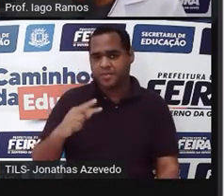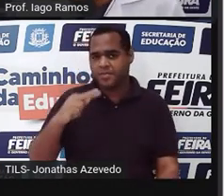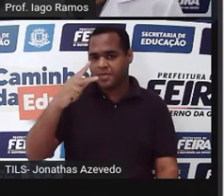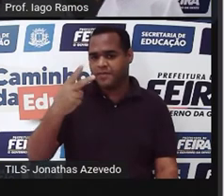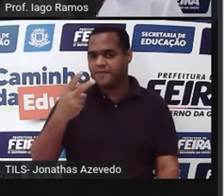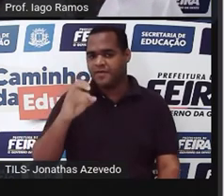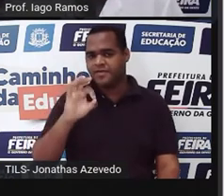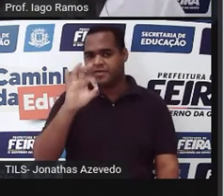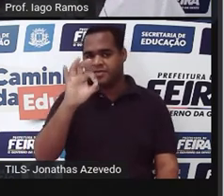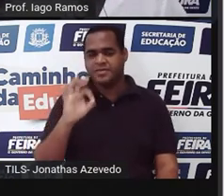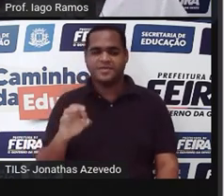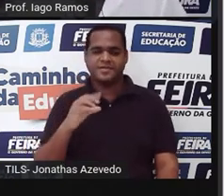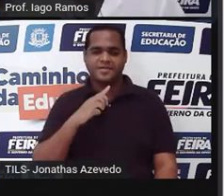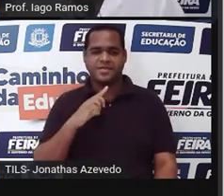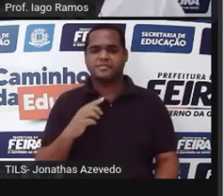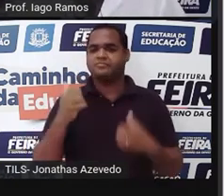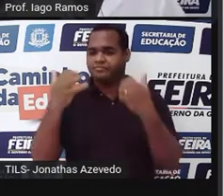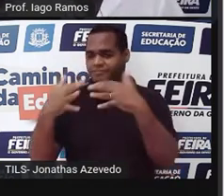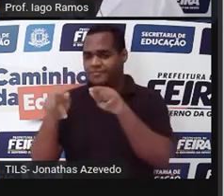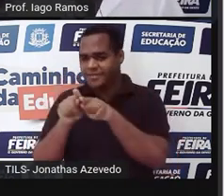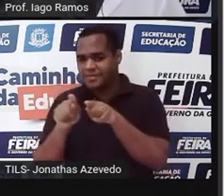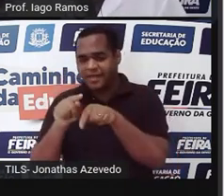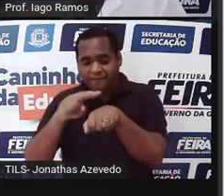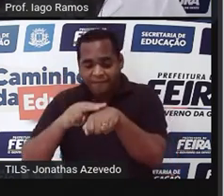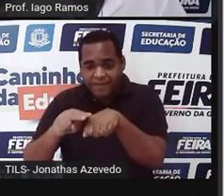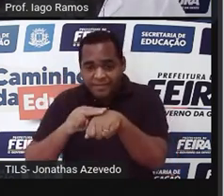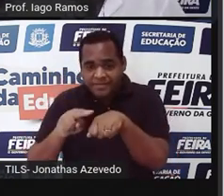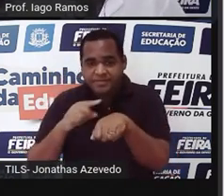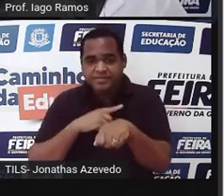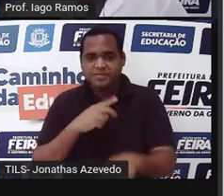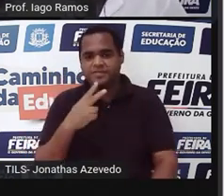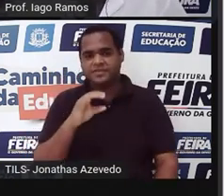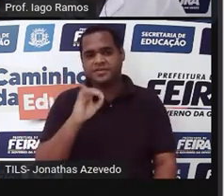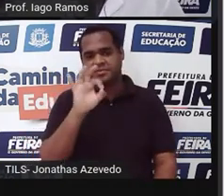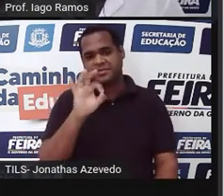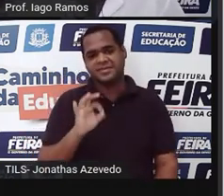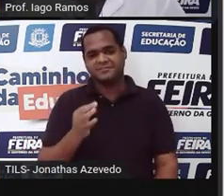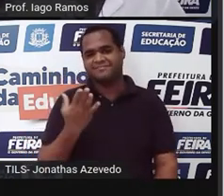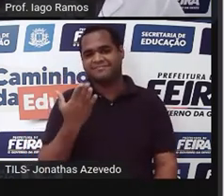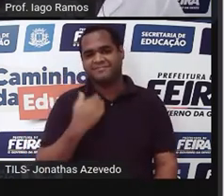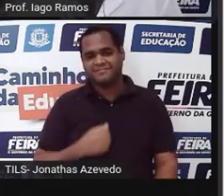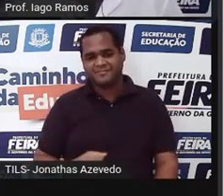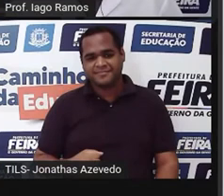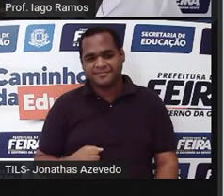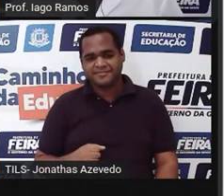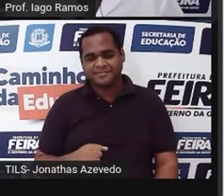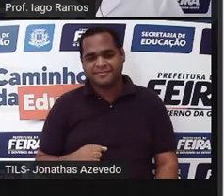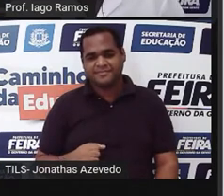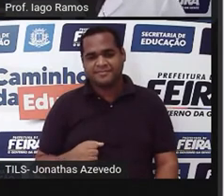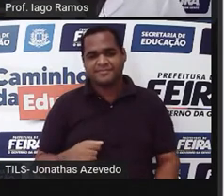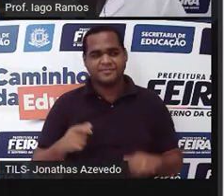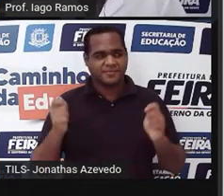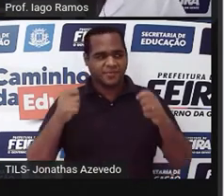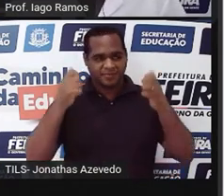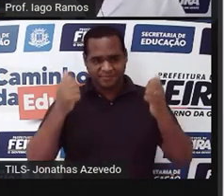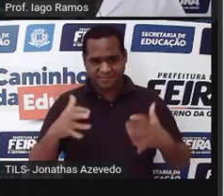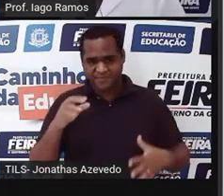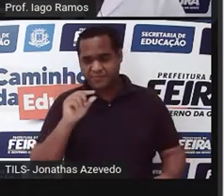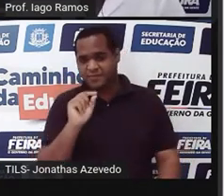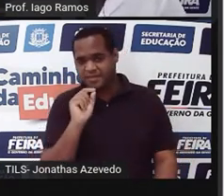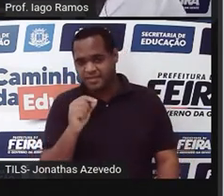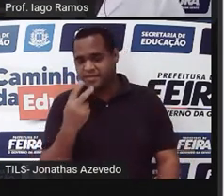de vinte por cento por isso que eu também gritei ali acréscimo de vinte por cento tá então a gente vai fazer isso